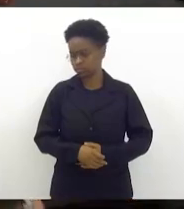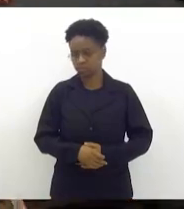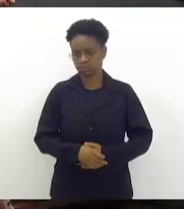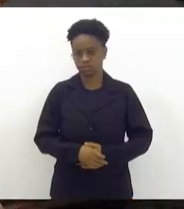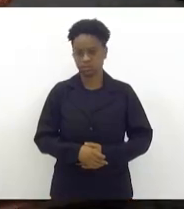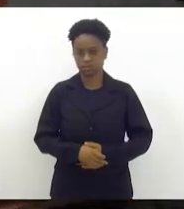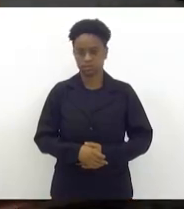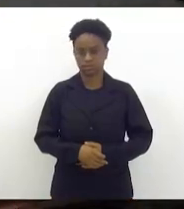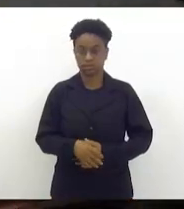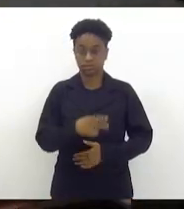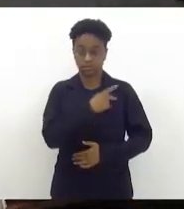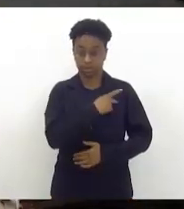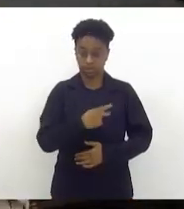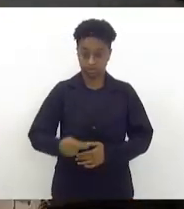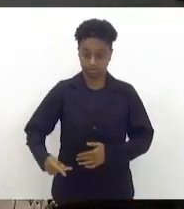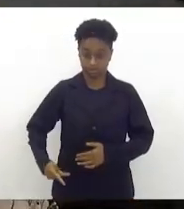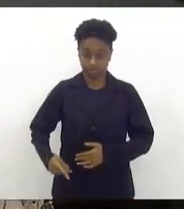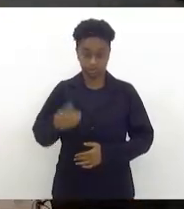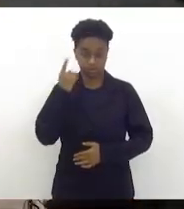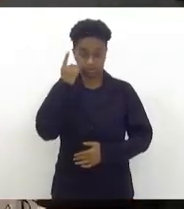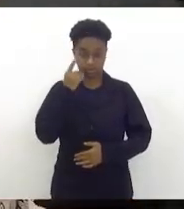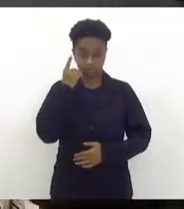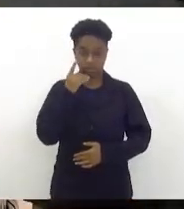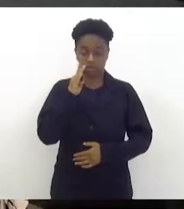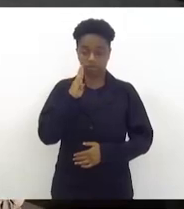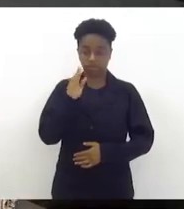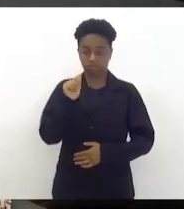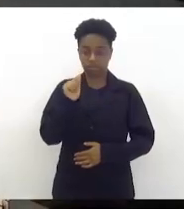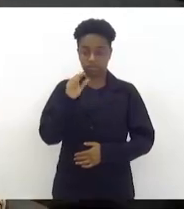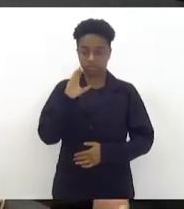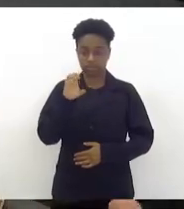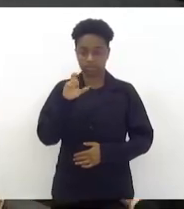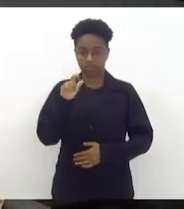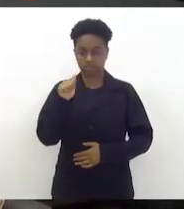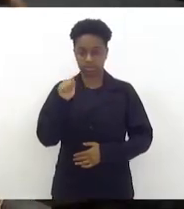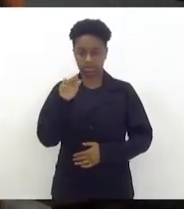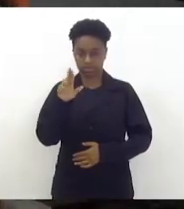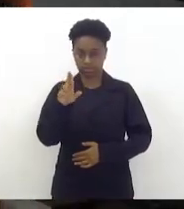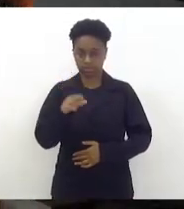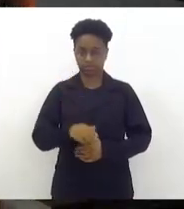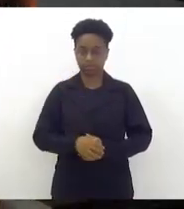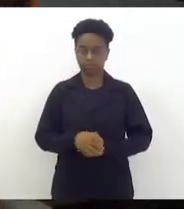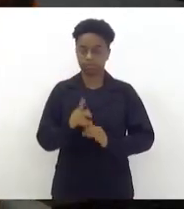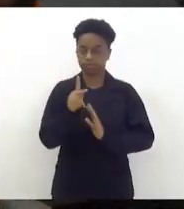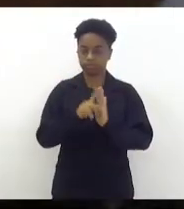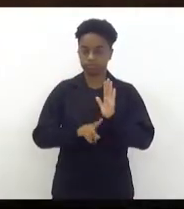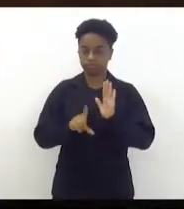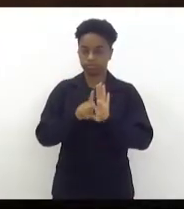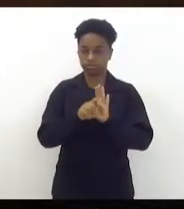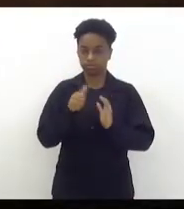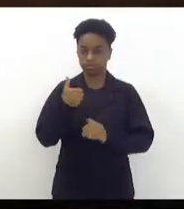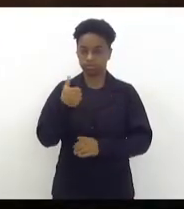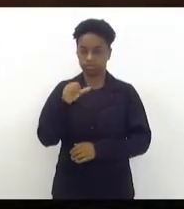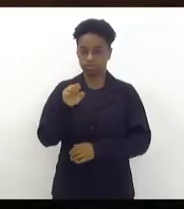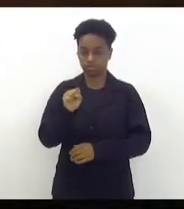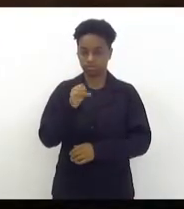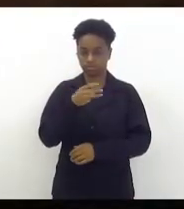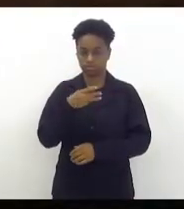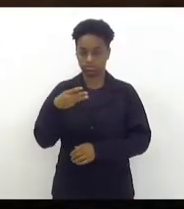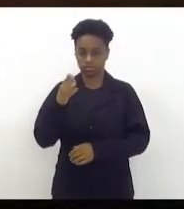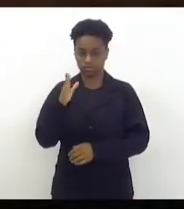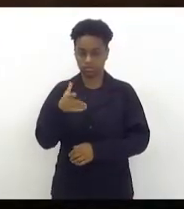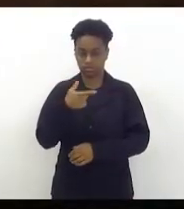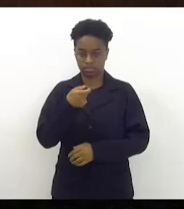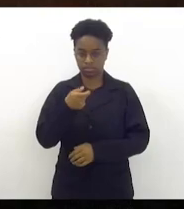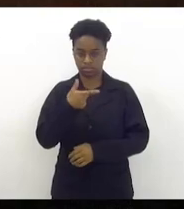Senhor presidente, deputado Rodrigo Bacelar, projeto de lei 1833 de